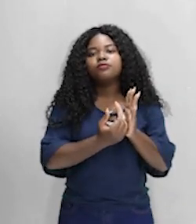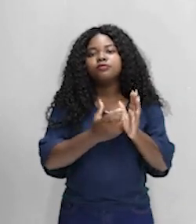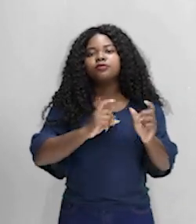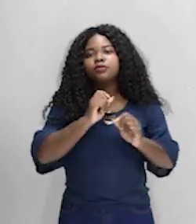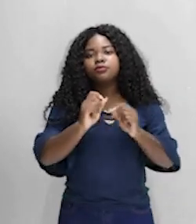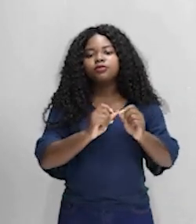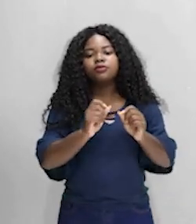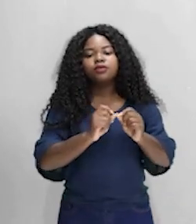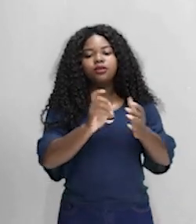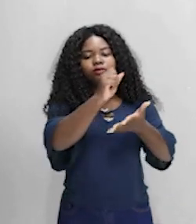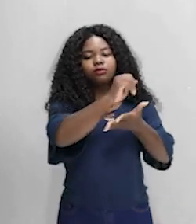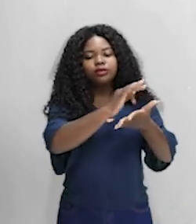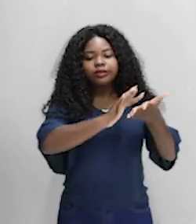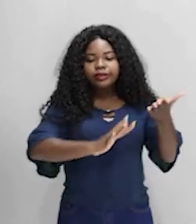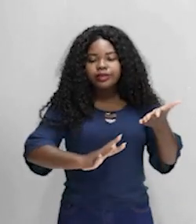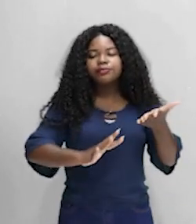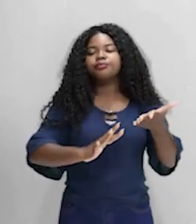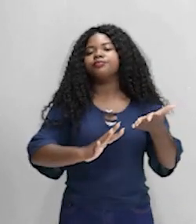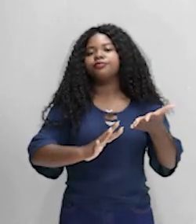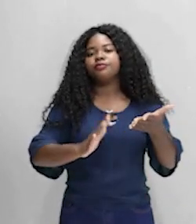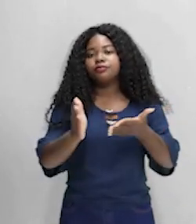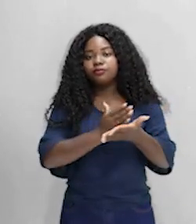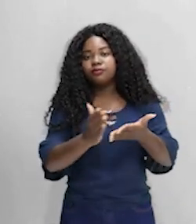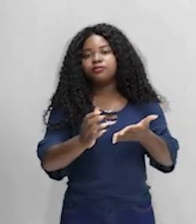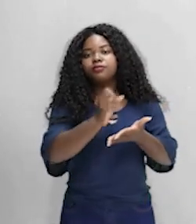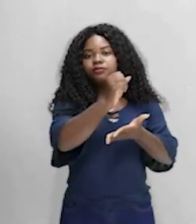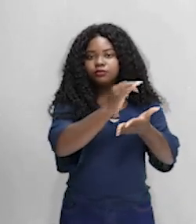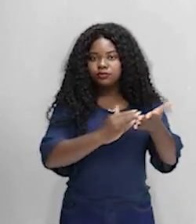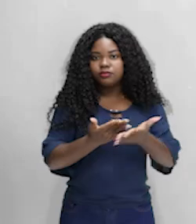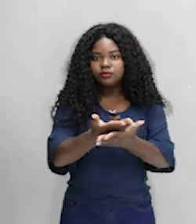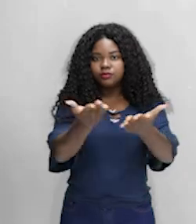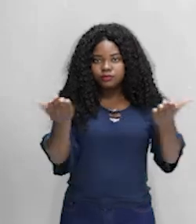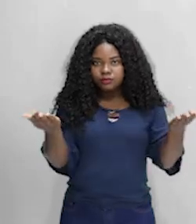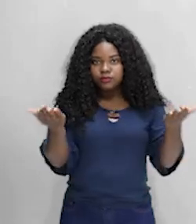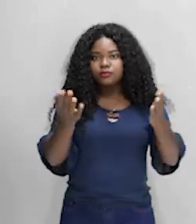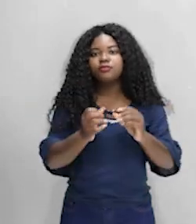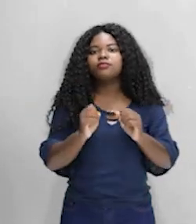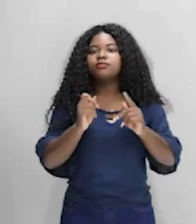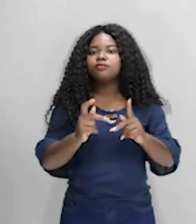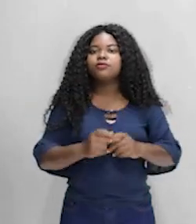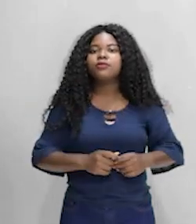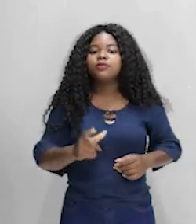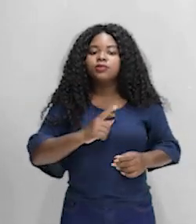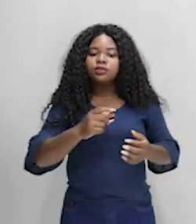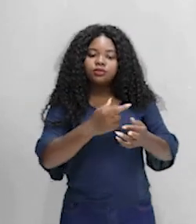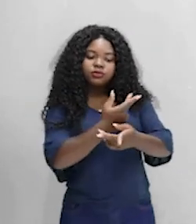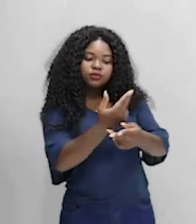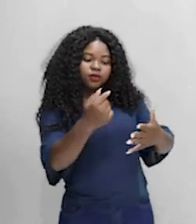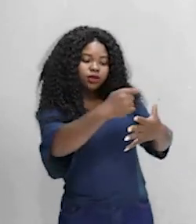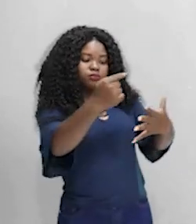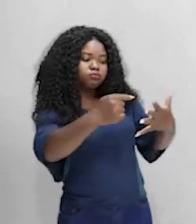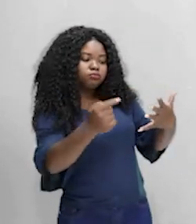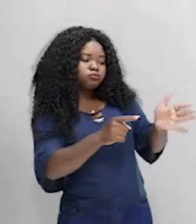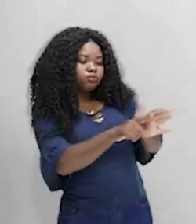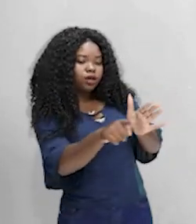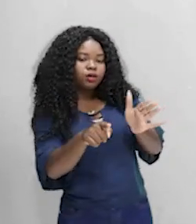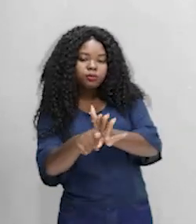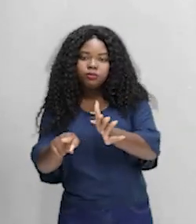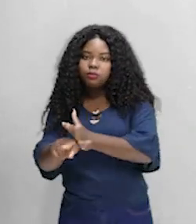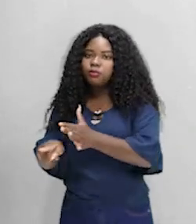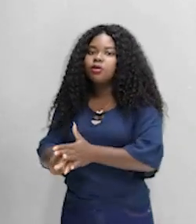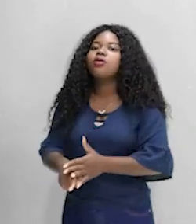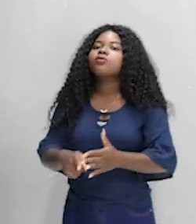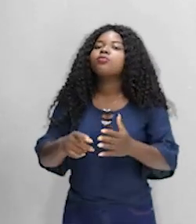da resolução de exercícios, exercícios comentados. Então, nós temos aqui uma série de questões, nós vamos